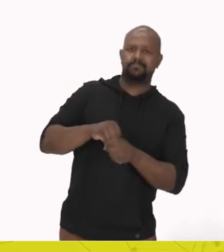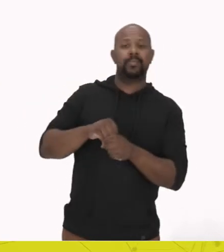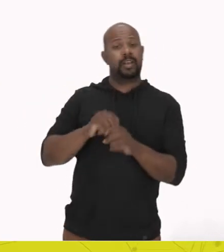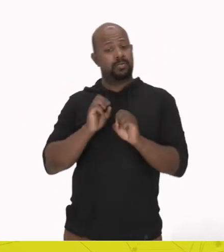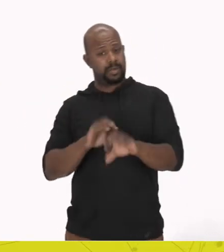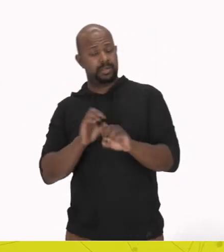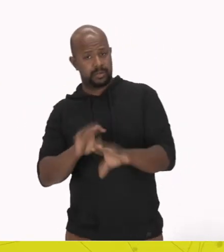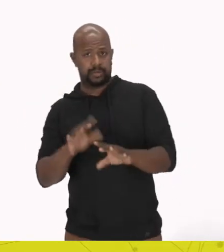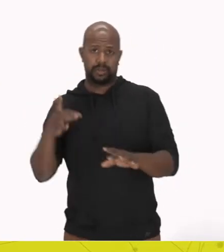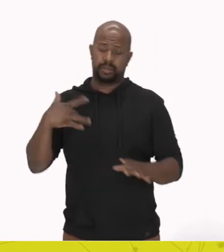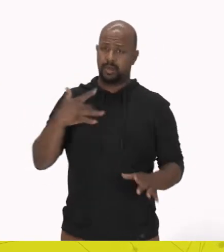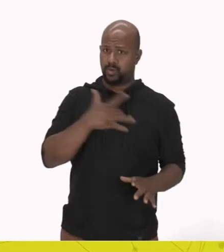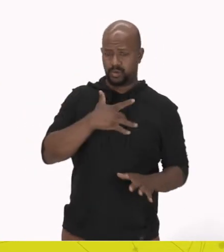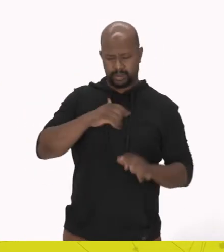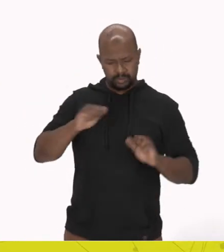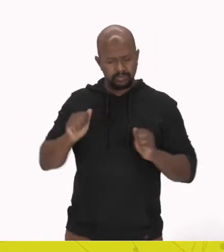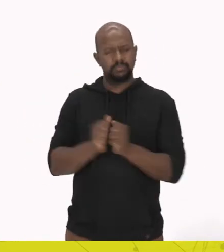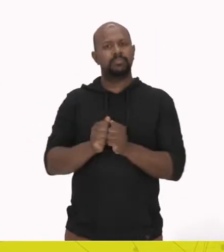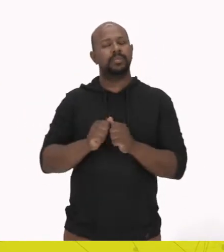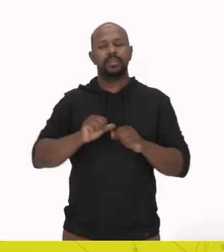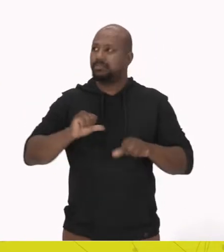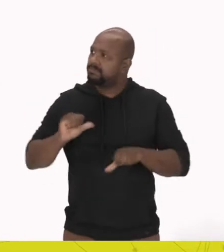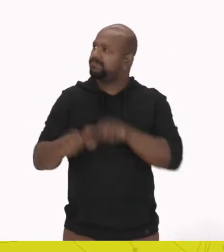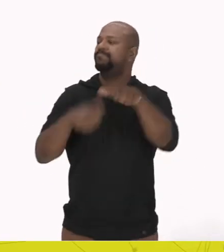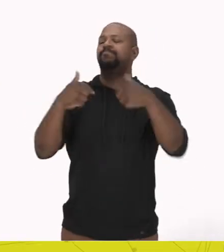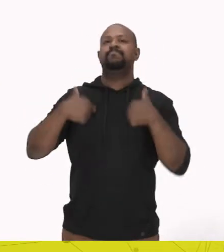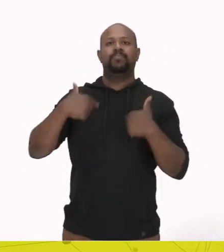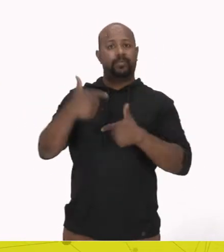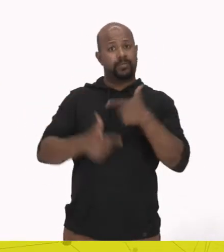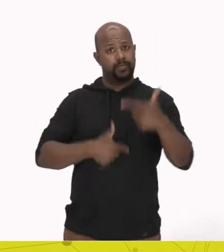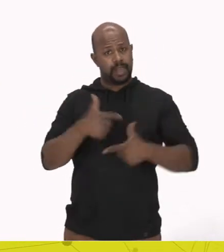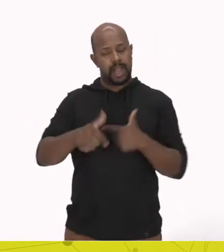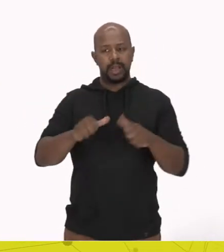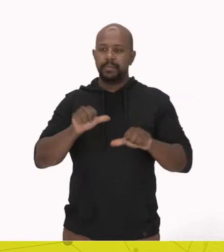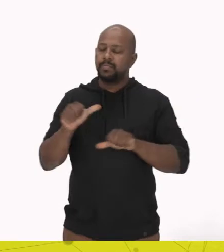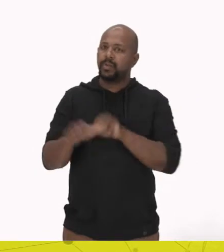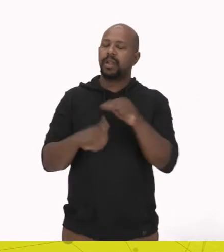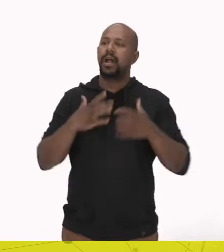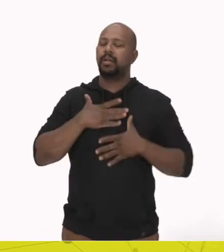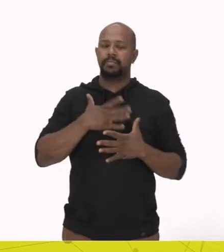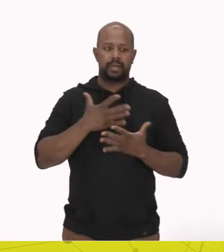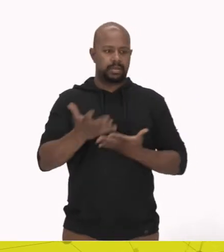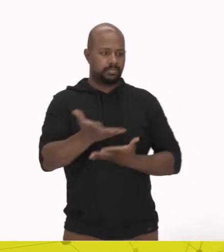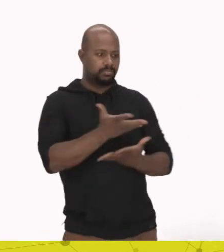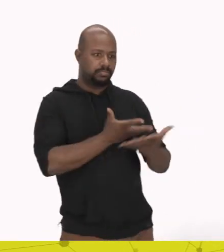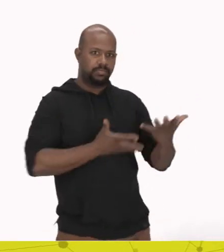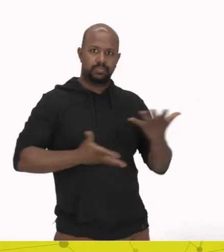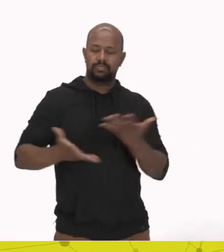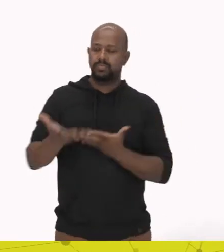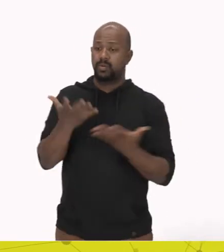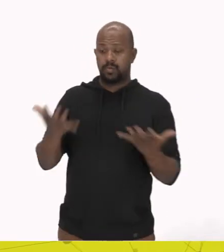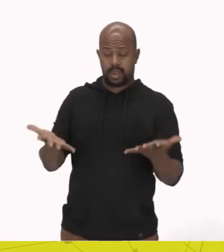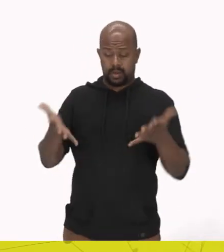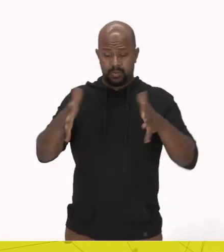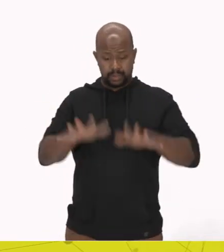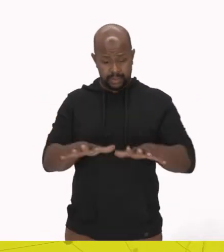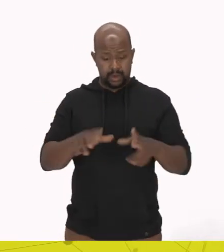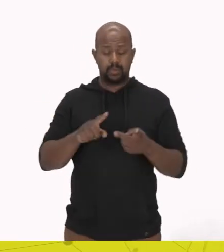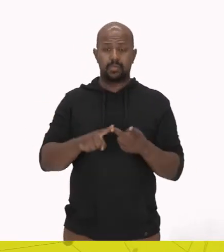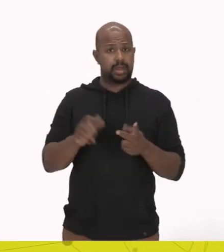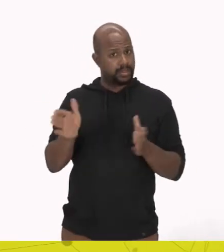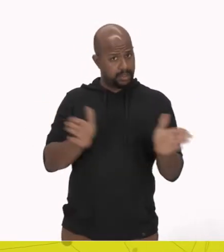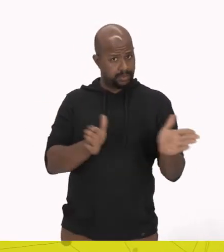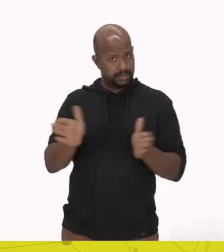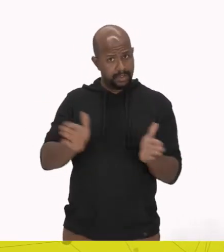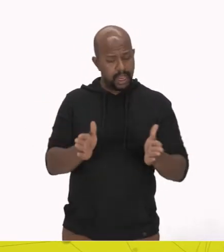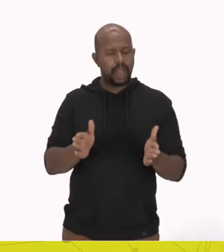educação e da saúde, transformaram o meu trabalho e modificaram a minha relação com a inclusão,